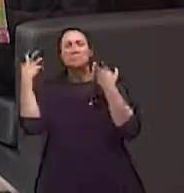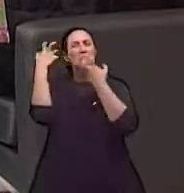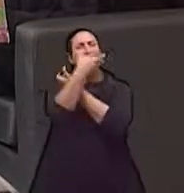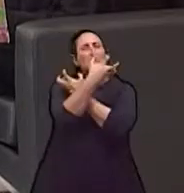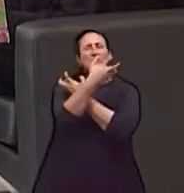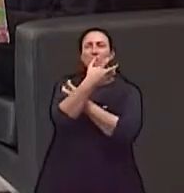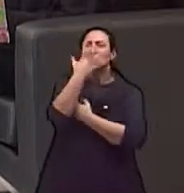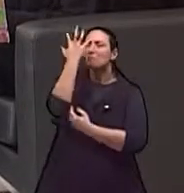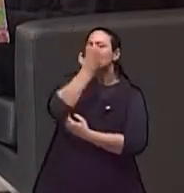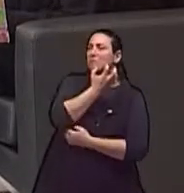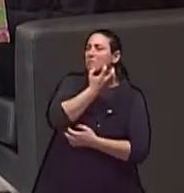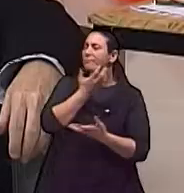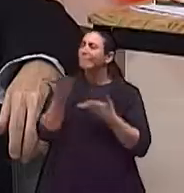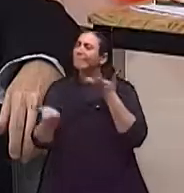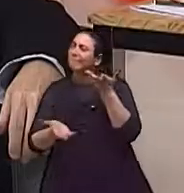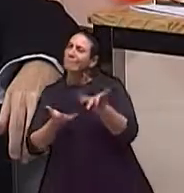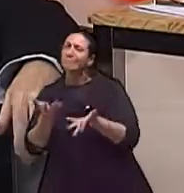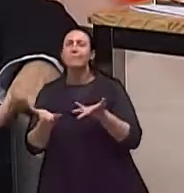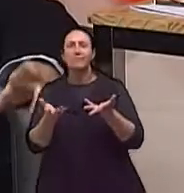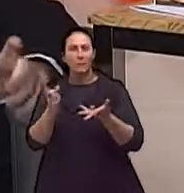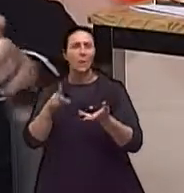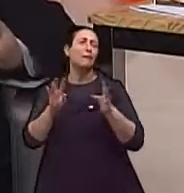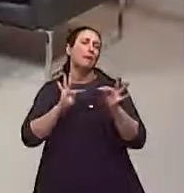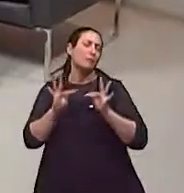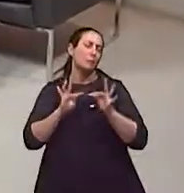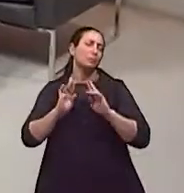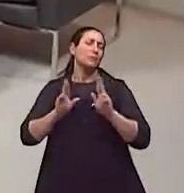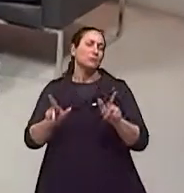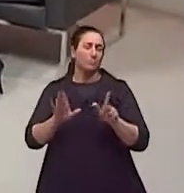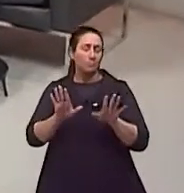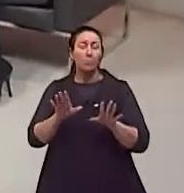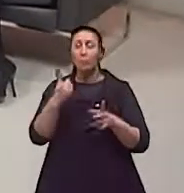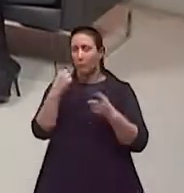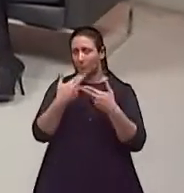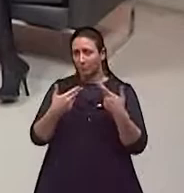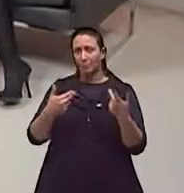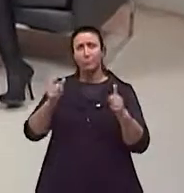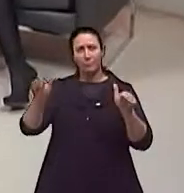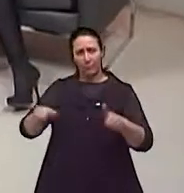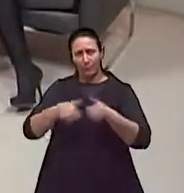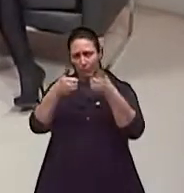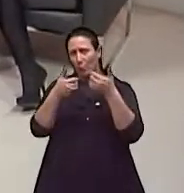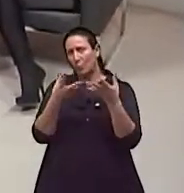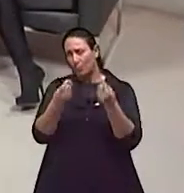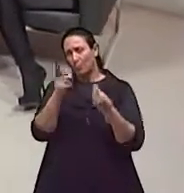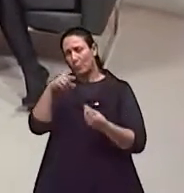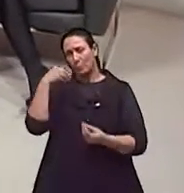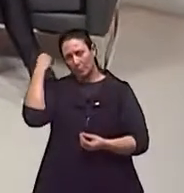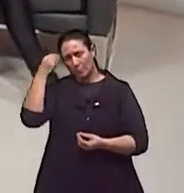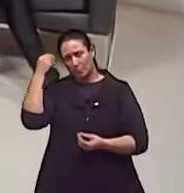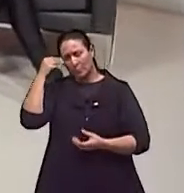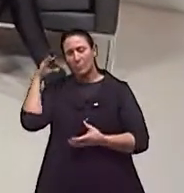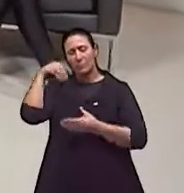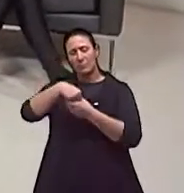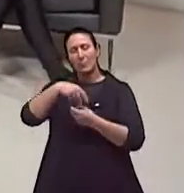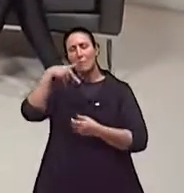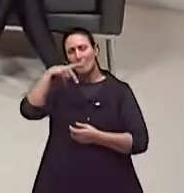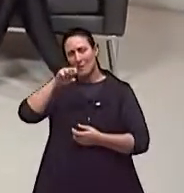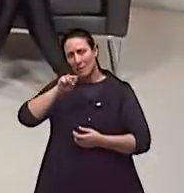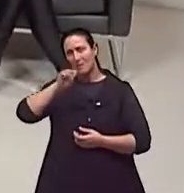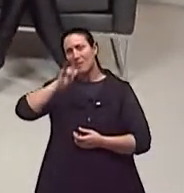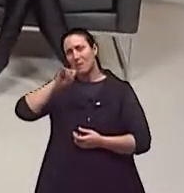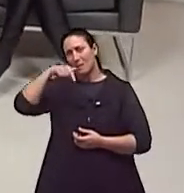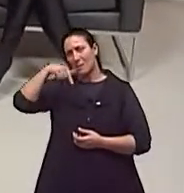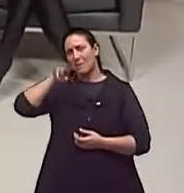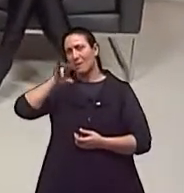depressão nós precisamos tratar bem diferente uma coisa que melhorou muito na psiquiatria evoluiu muito é os